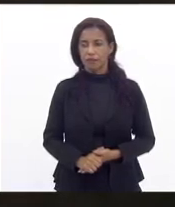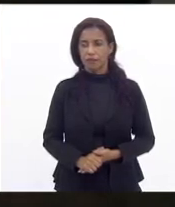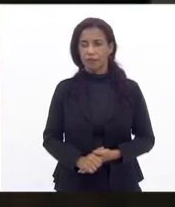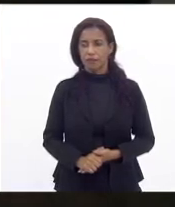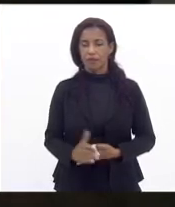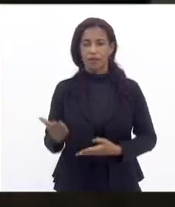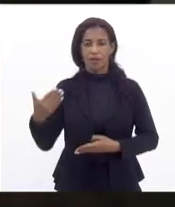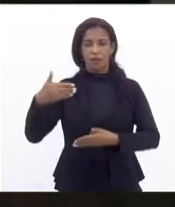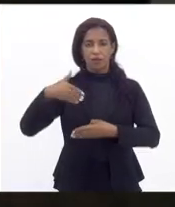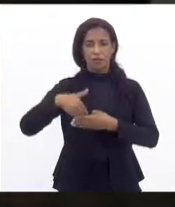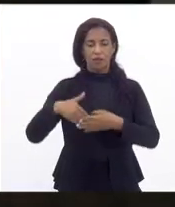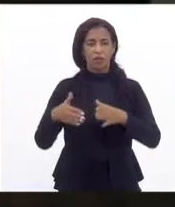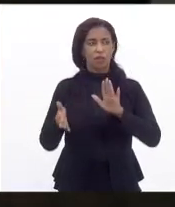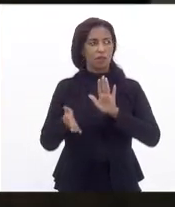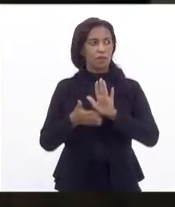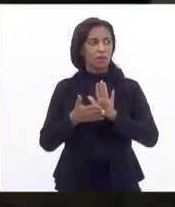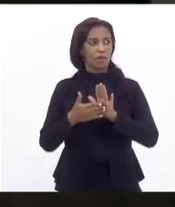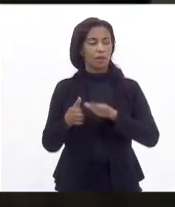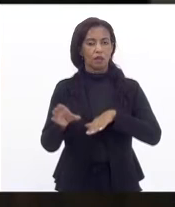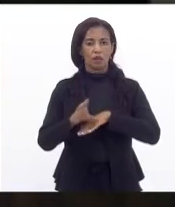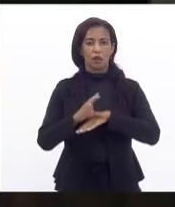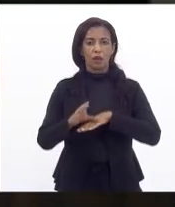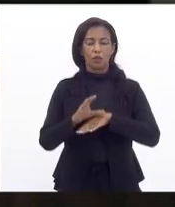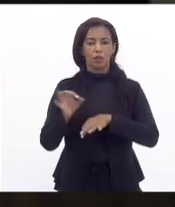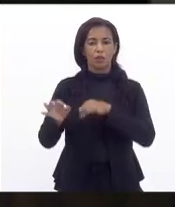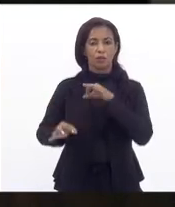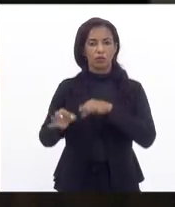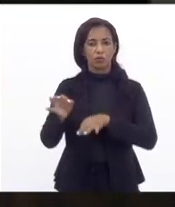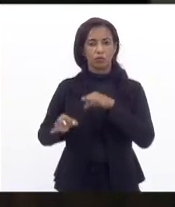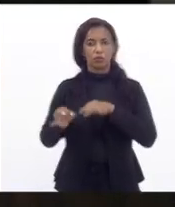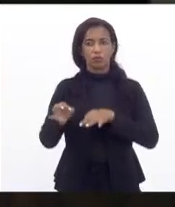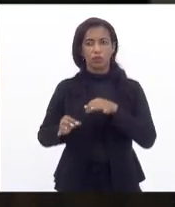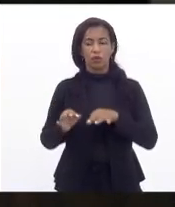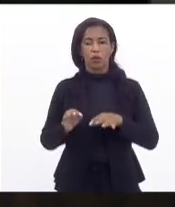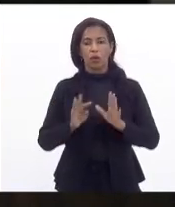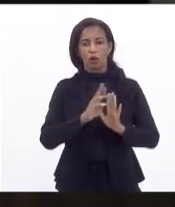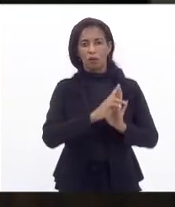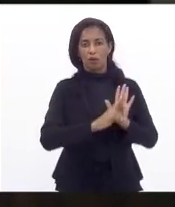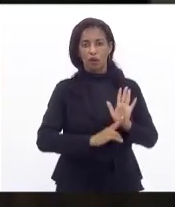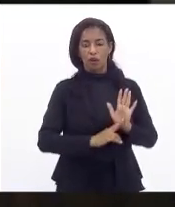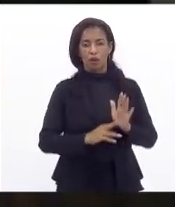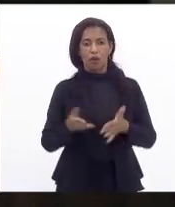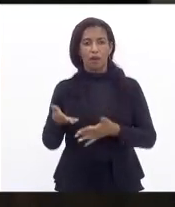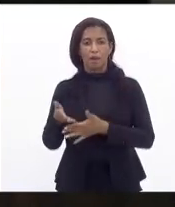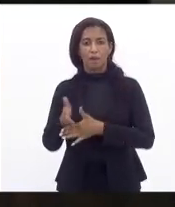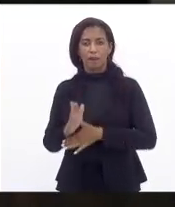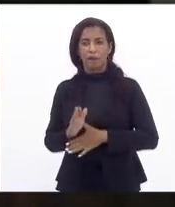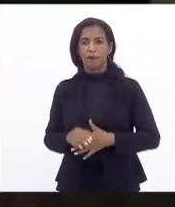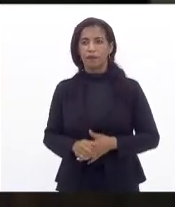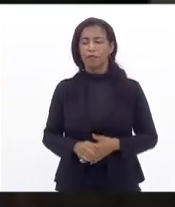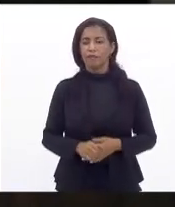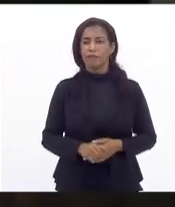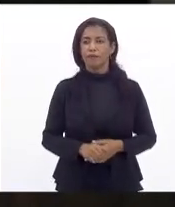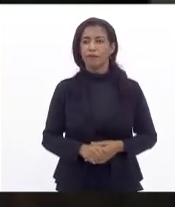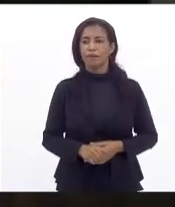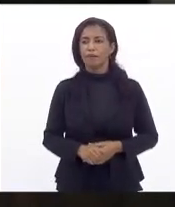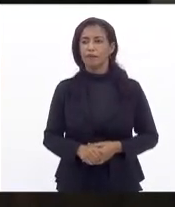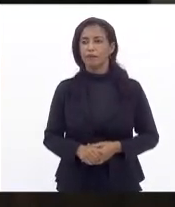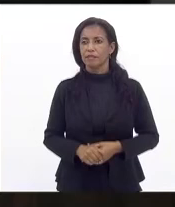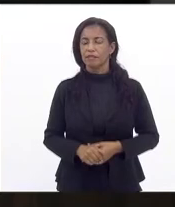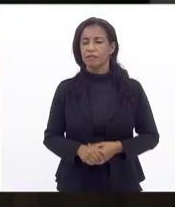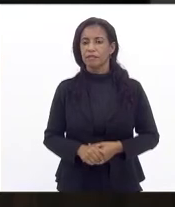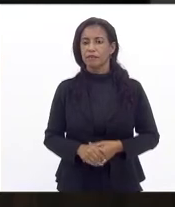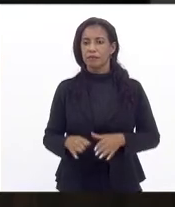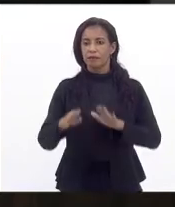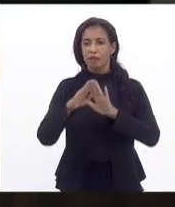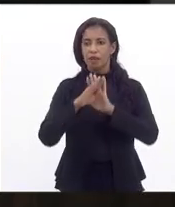Em votação, parecer da Comissão de Constituição e Justiça, com forma final de redação. Se os que aprovam, eles que estão aprovados, vai autógrafo. Incluído na